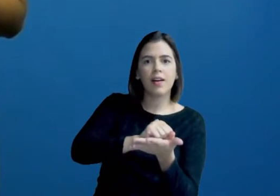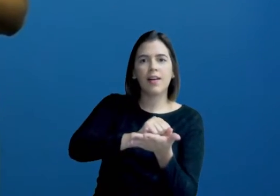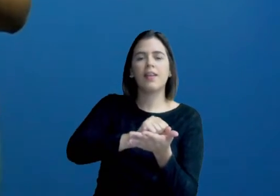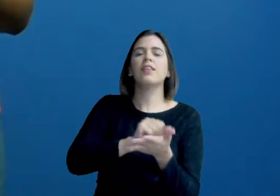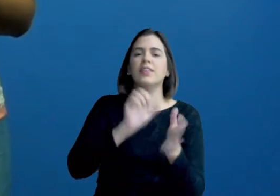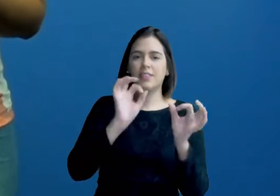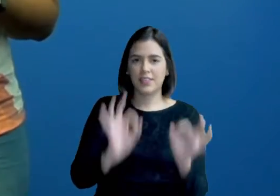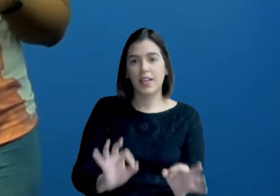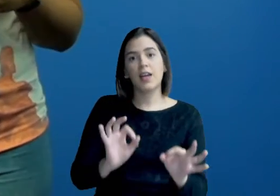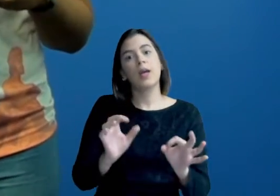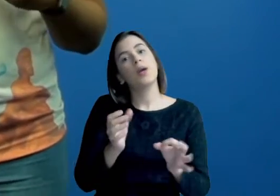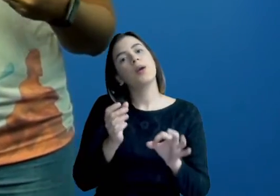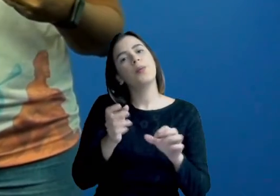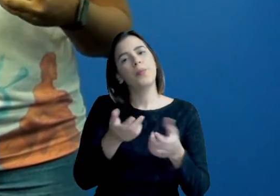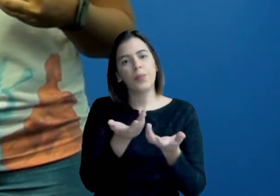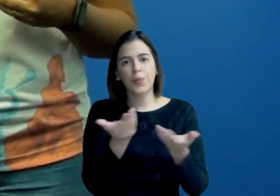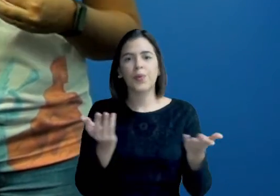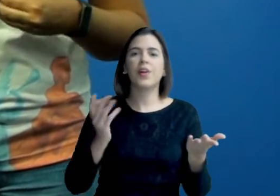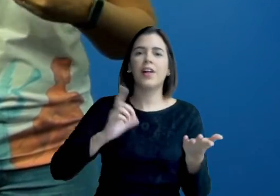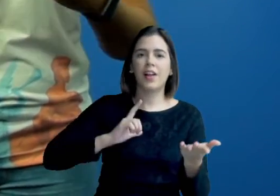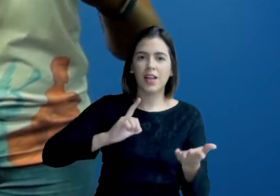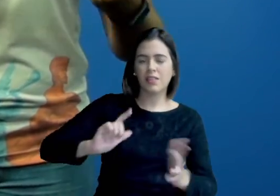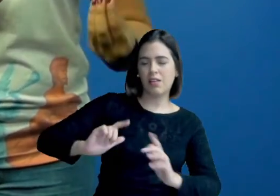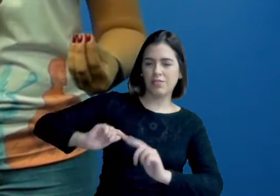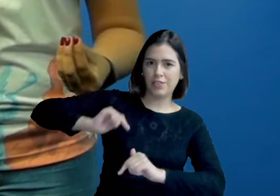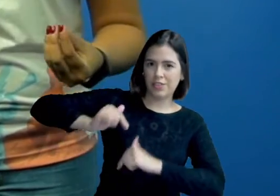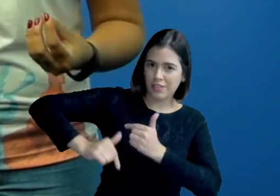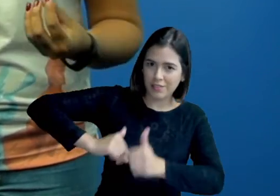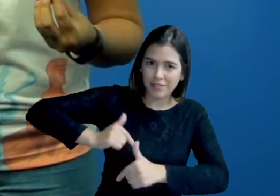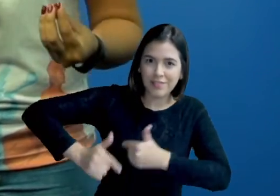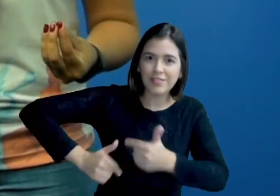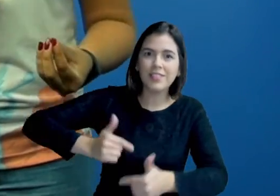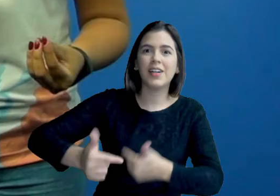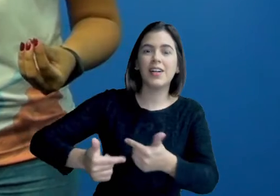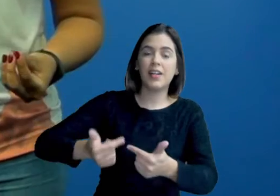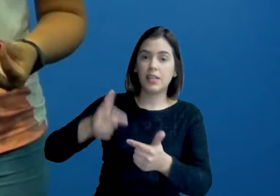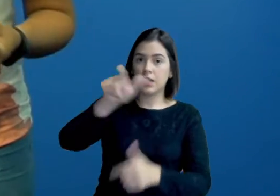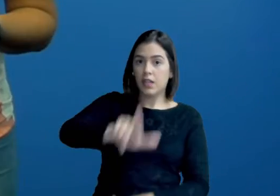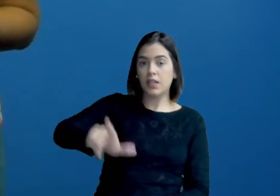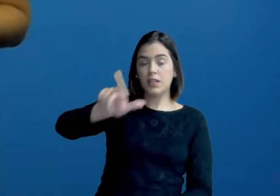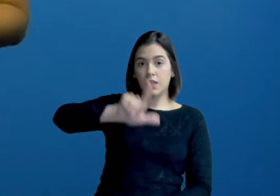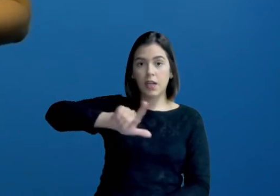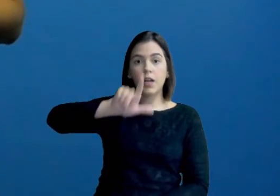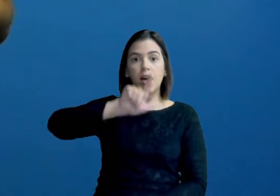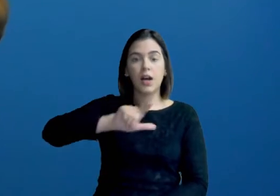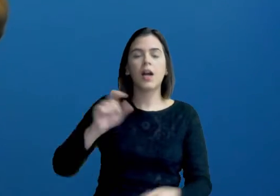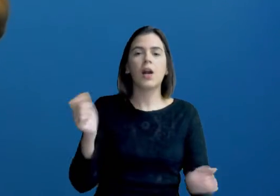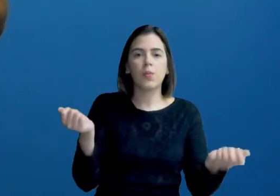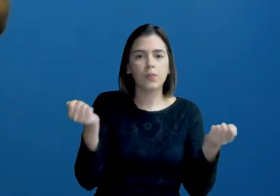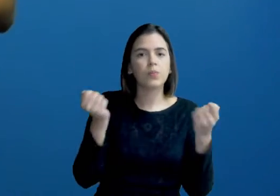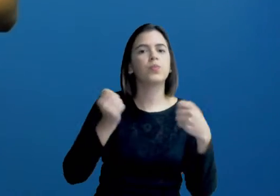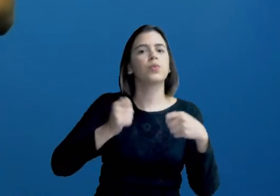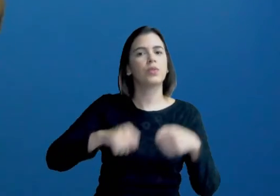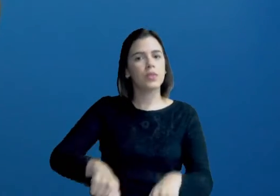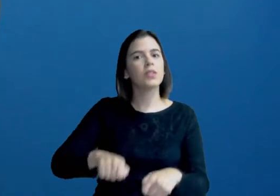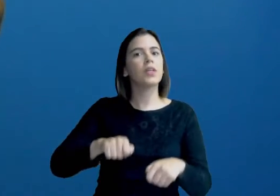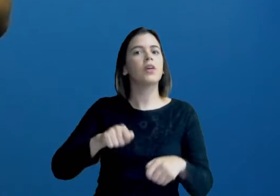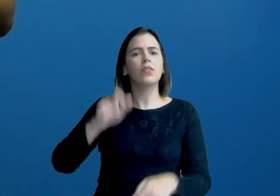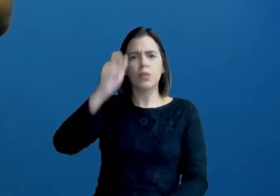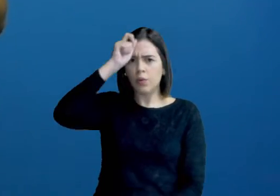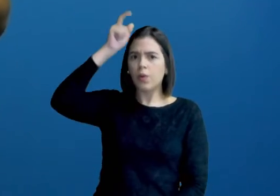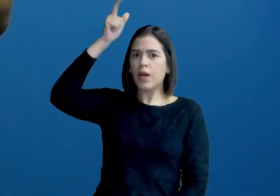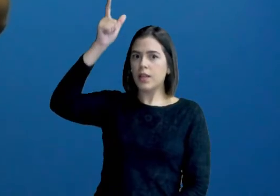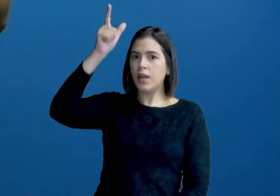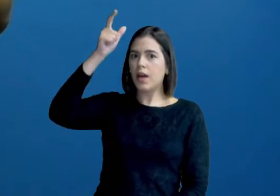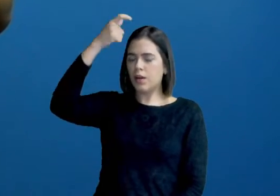registrado. E por ela ter essa herança literária, ela permite com que o